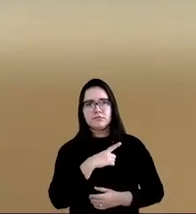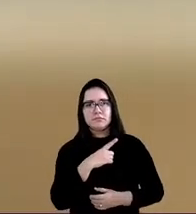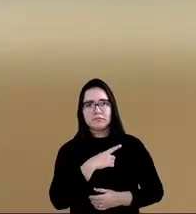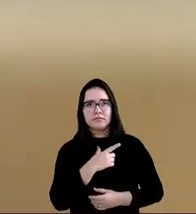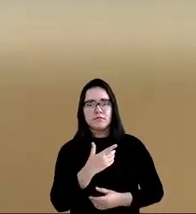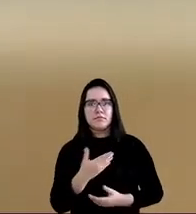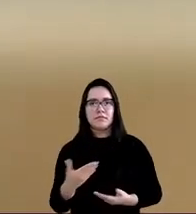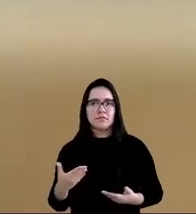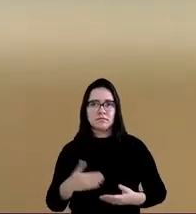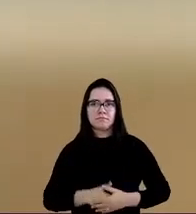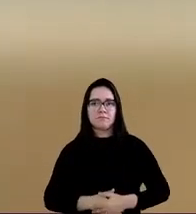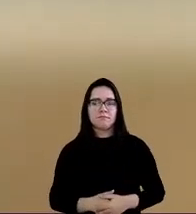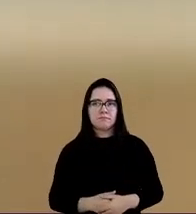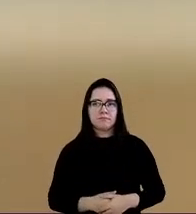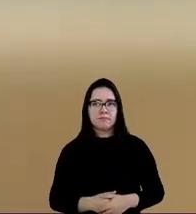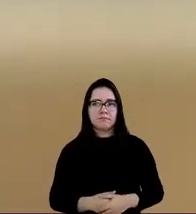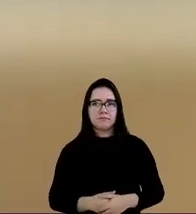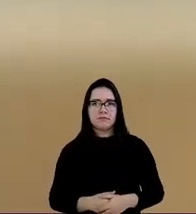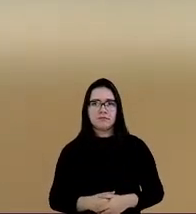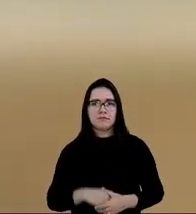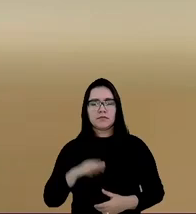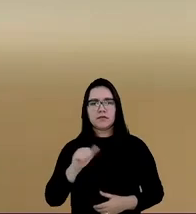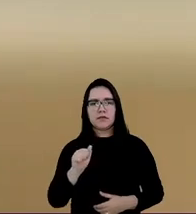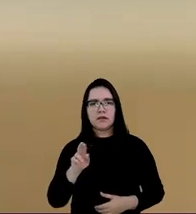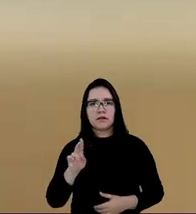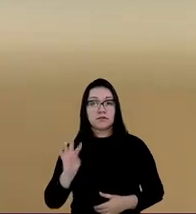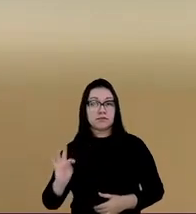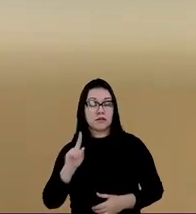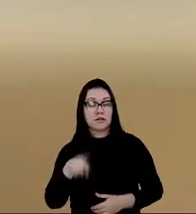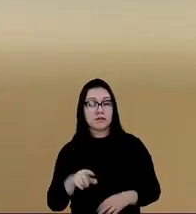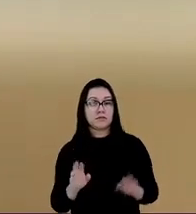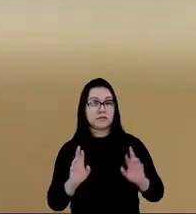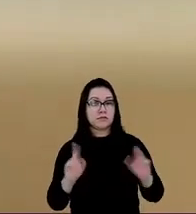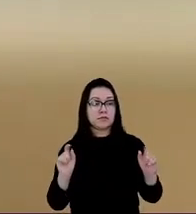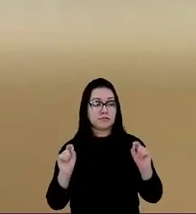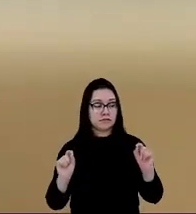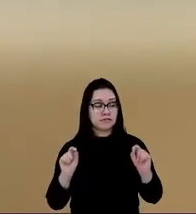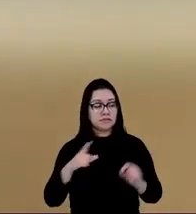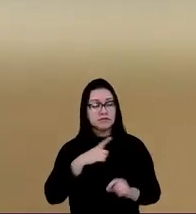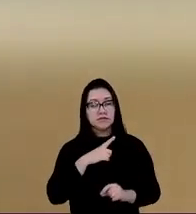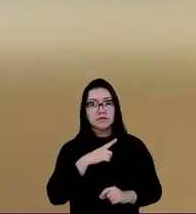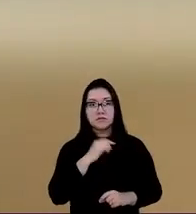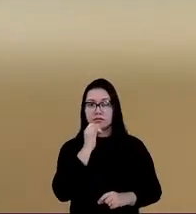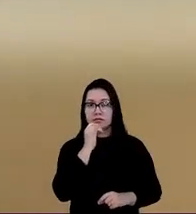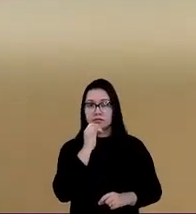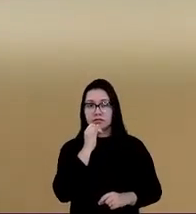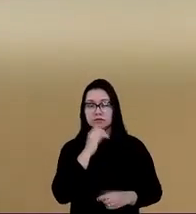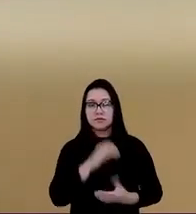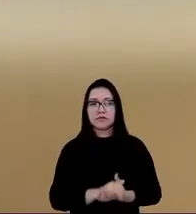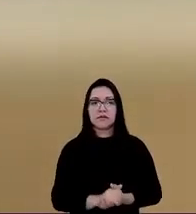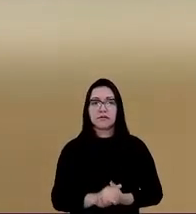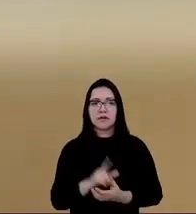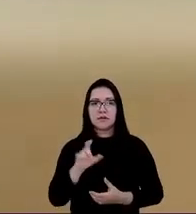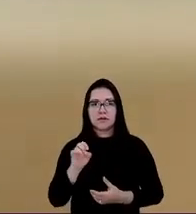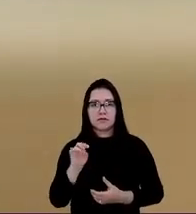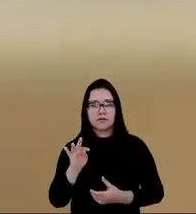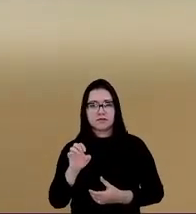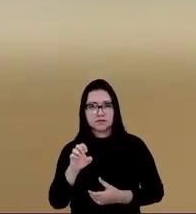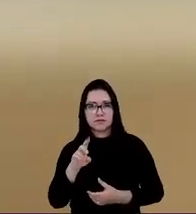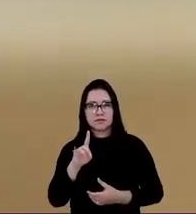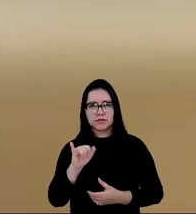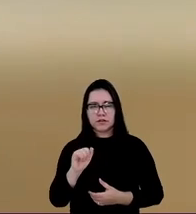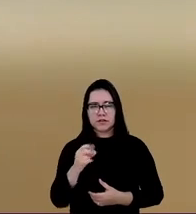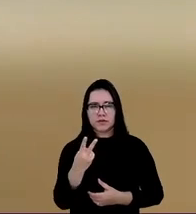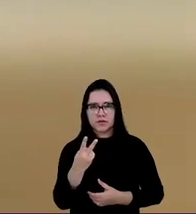o transplante. No CAR-T é um pouco diferente. Você tem, por enquanto, é o seguinte: você tem um slot, seu slot é dia 2